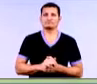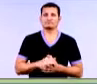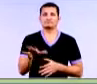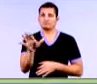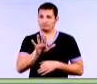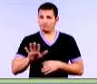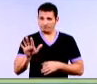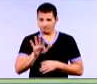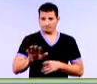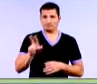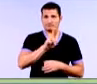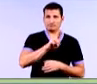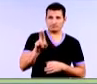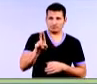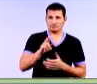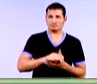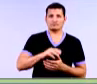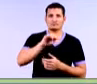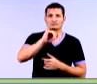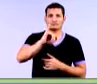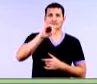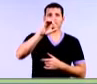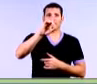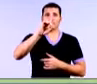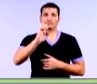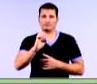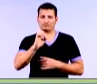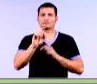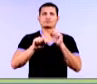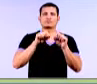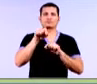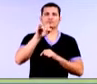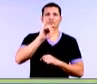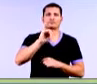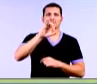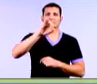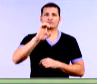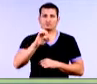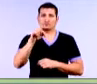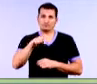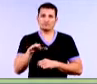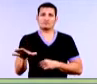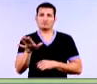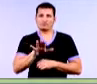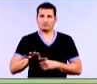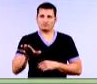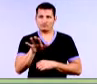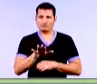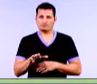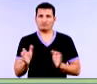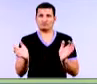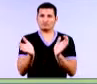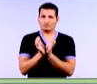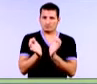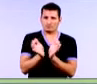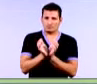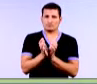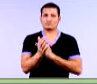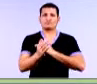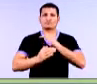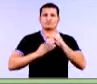eles são chamados de IDE, tá? O que é IDE? Ambientes Integrados de